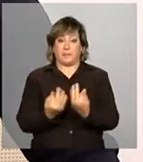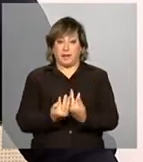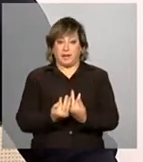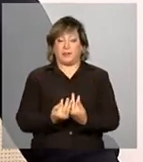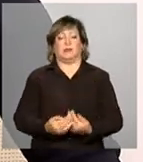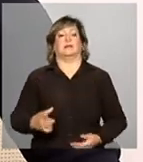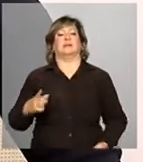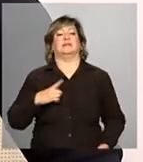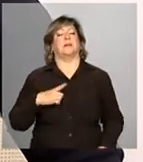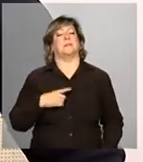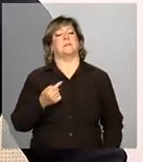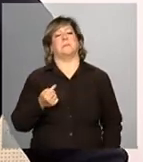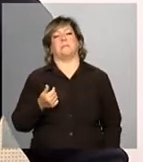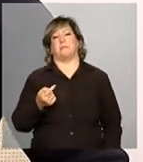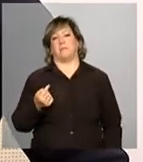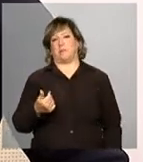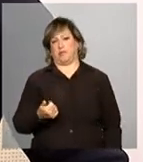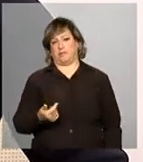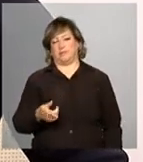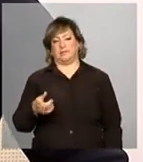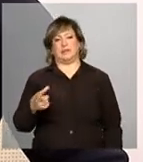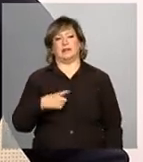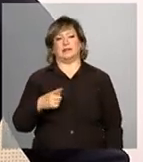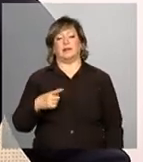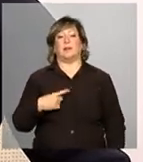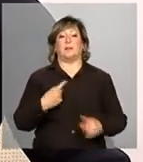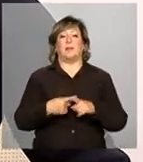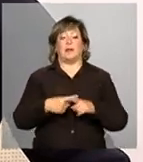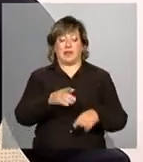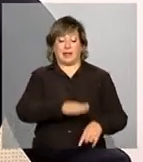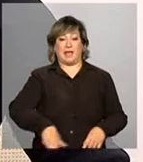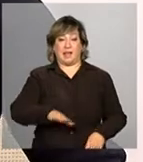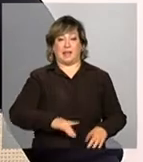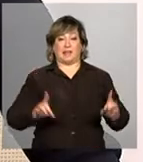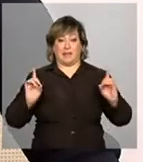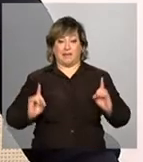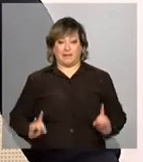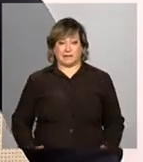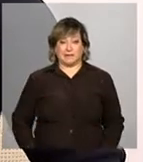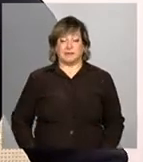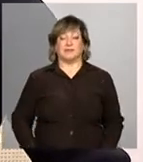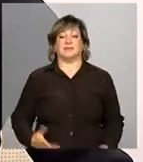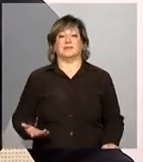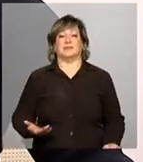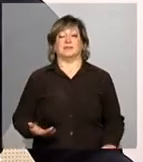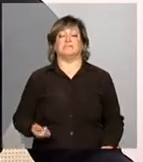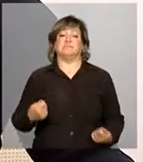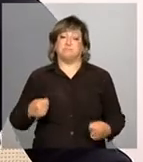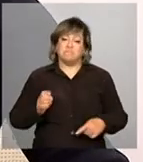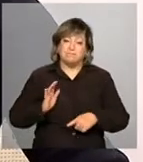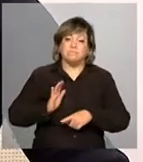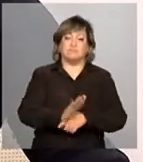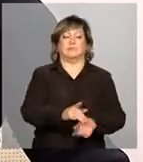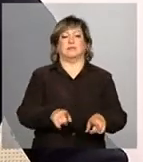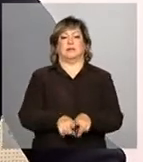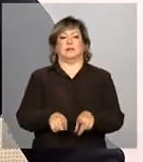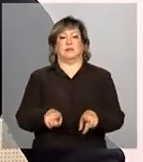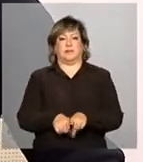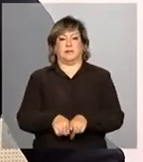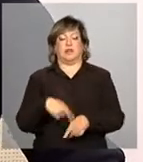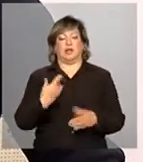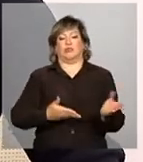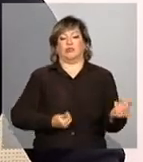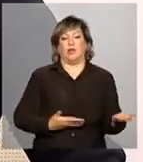acompanhando muito pouco as famílias que têm crianças com deficiência é que tem crianças que têm adolescentes